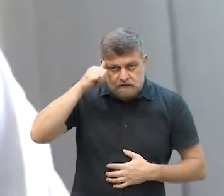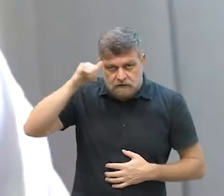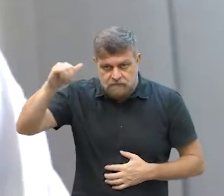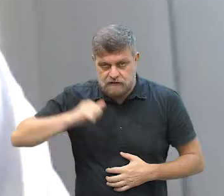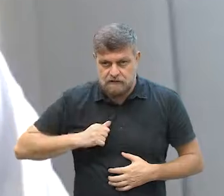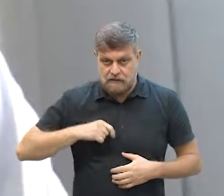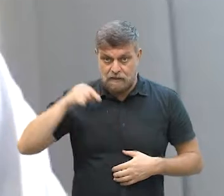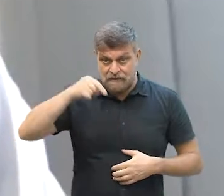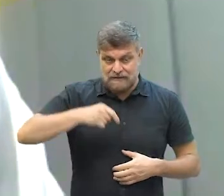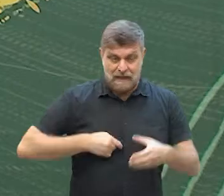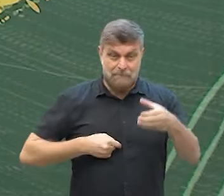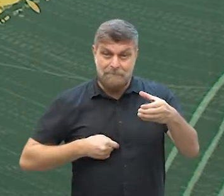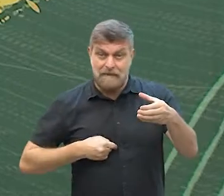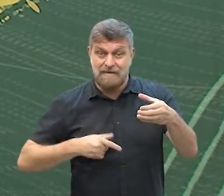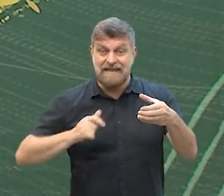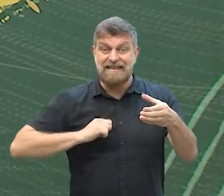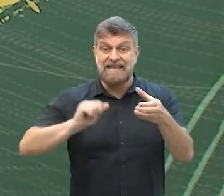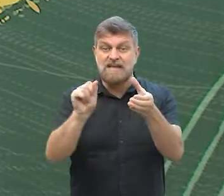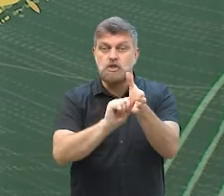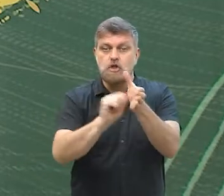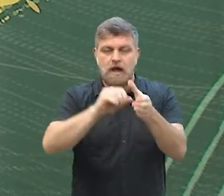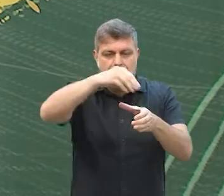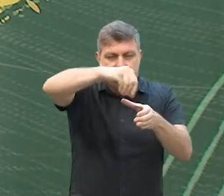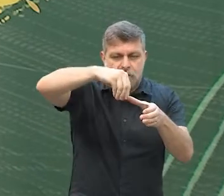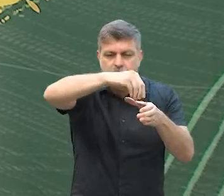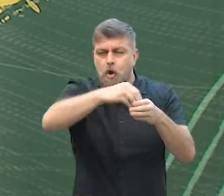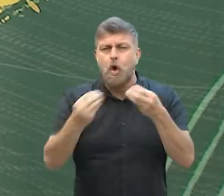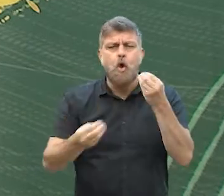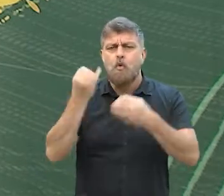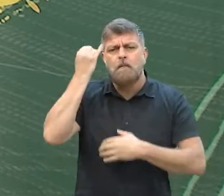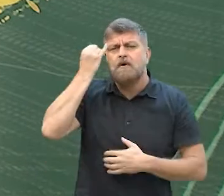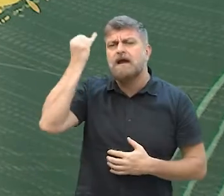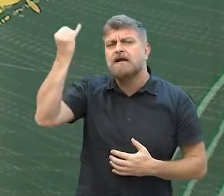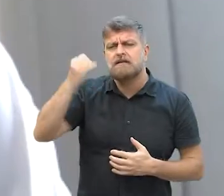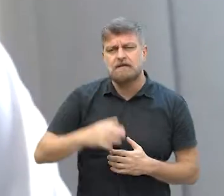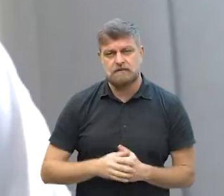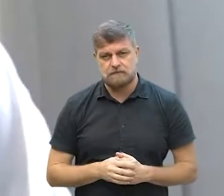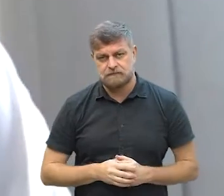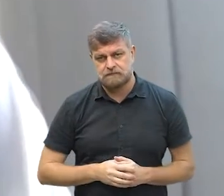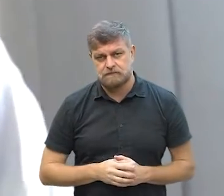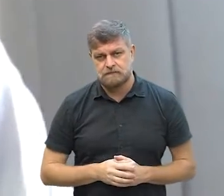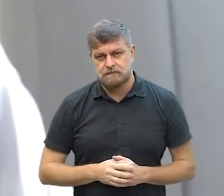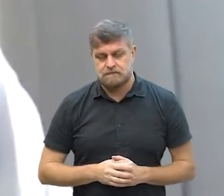da droga. Bom, e como que surgiu essa ideia? Conta pra gente, Juliana.